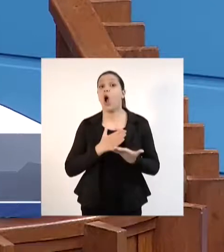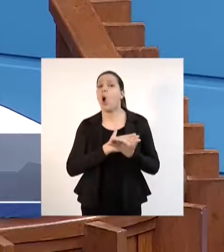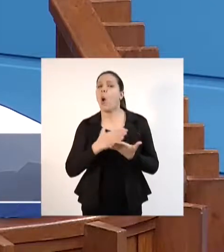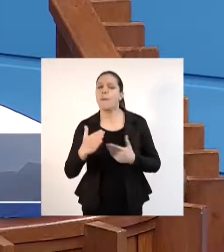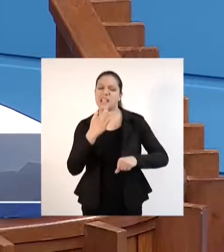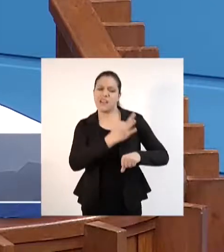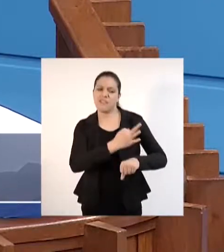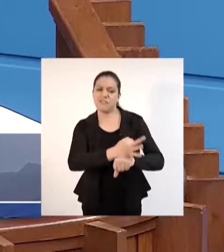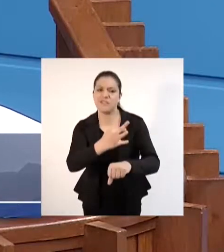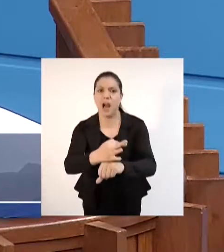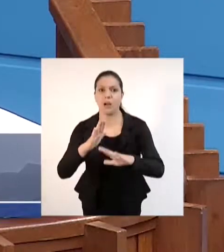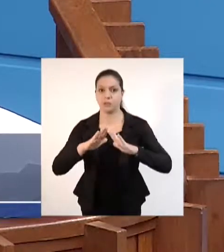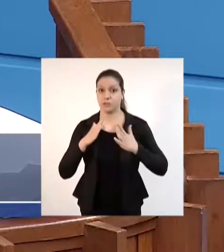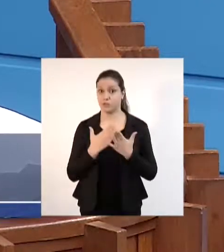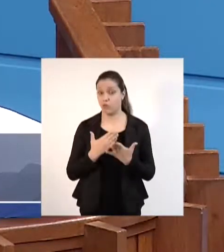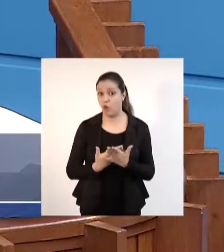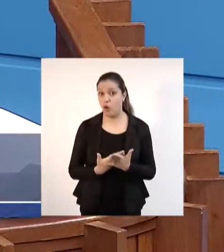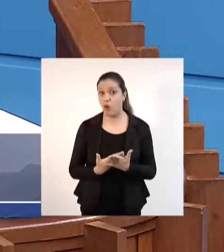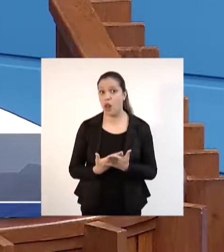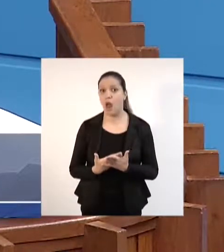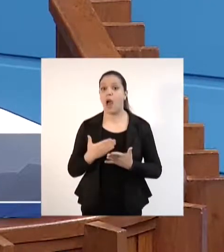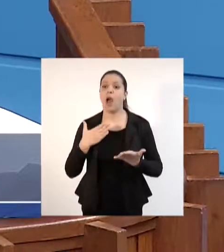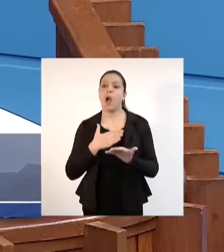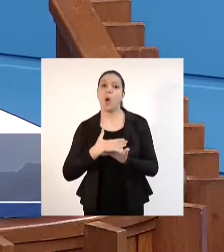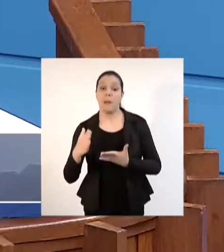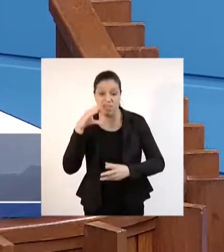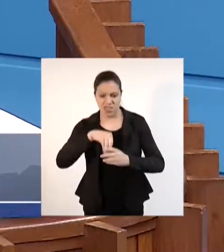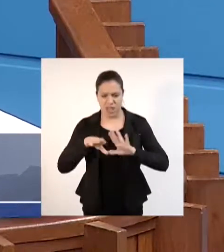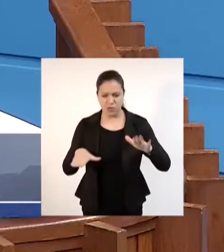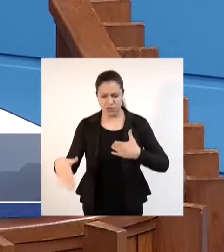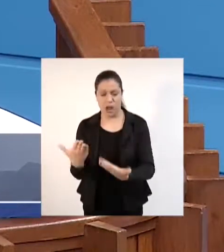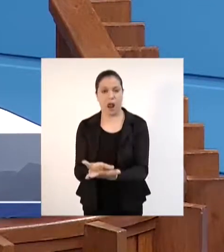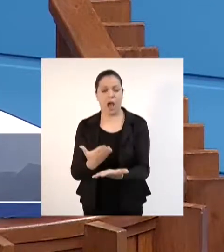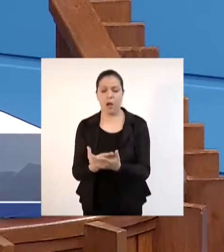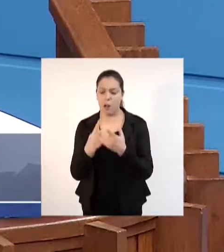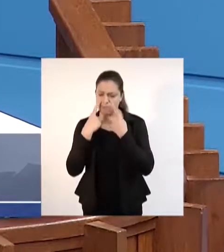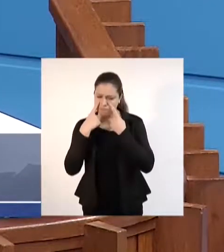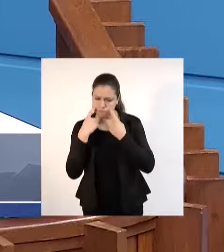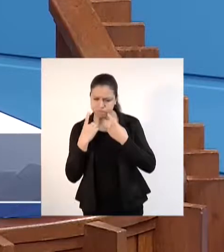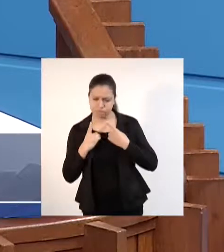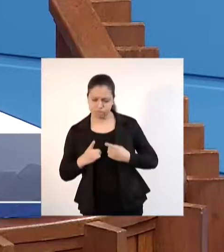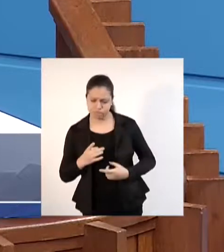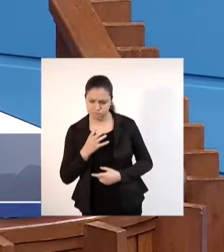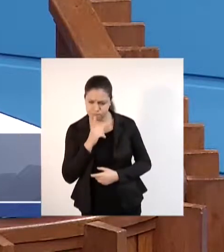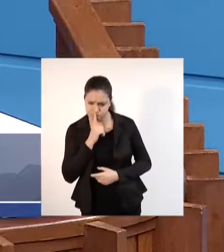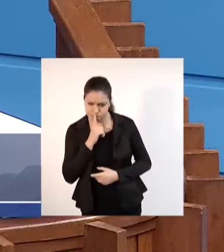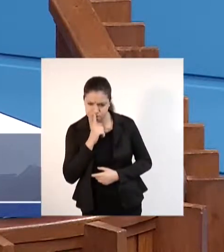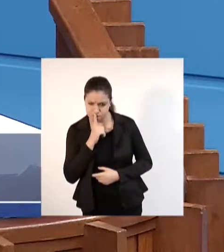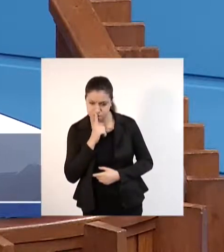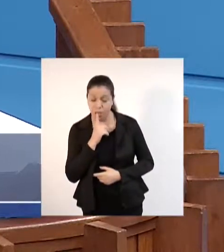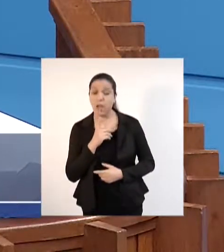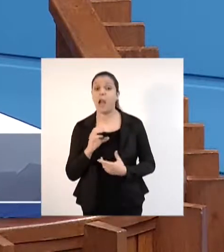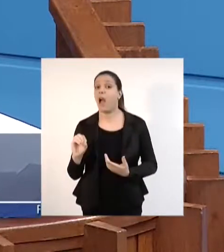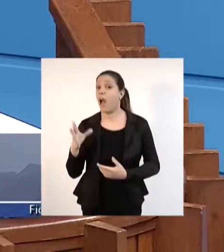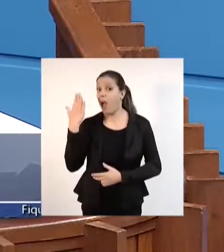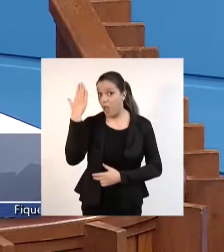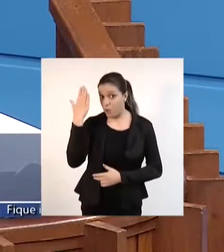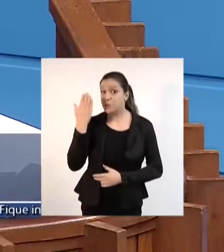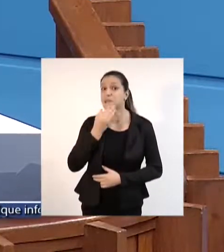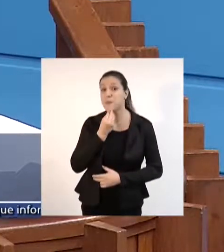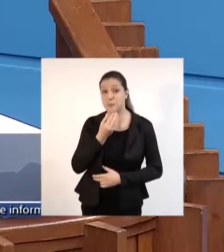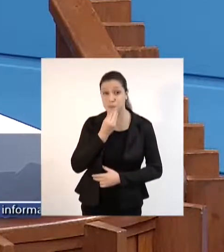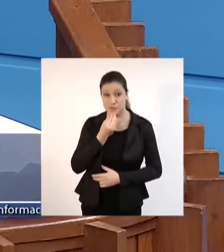e choro em sala de aula podem ser alguns dos sinais, e foram, no caso de César e seus amigos, indícios